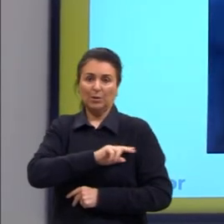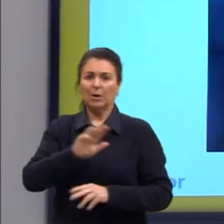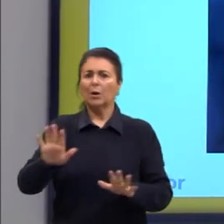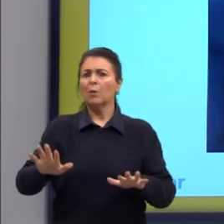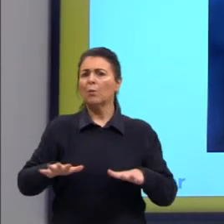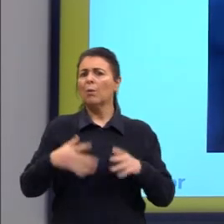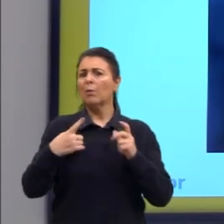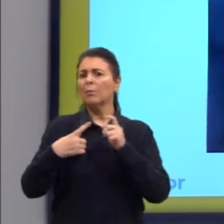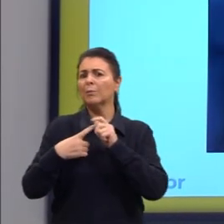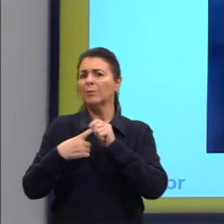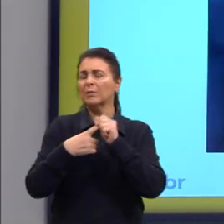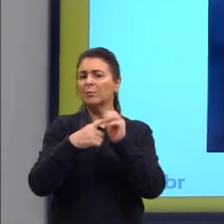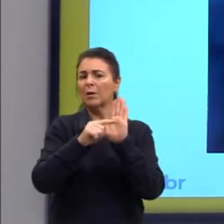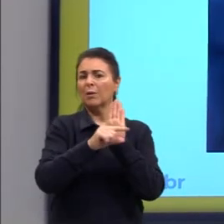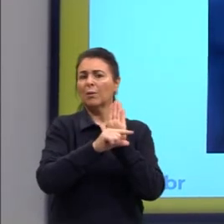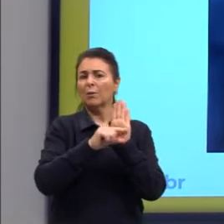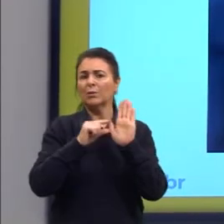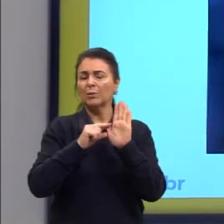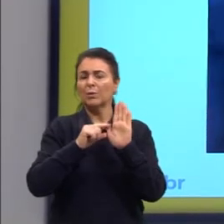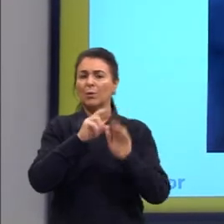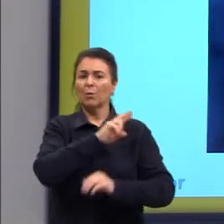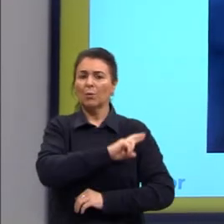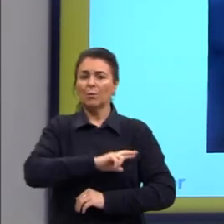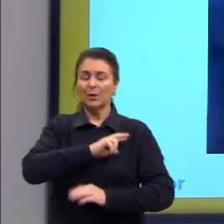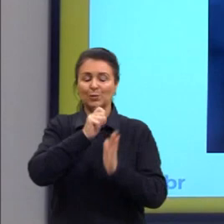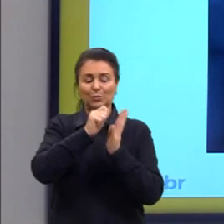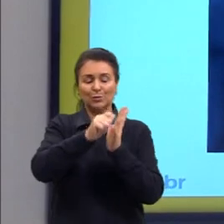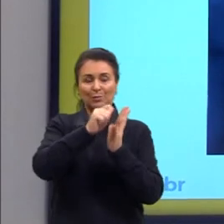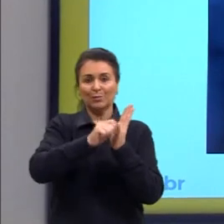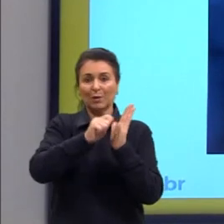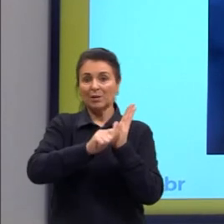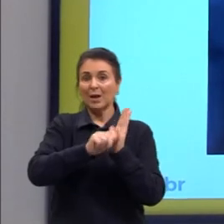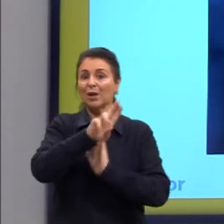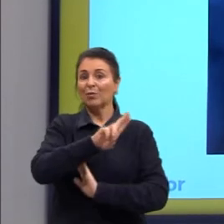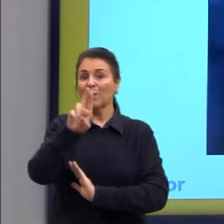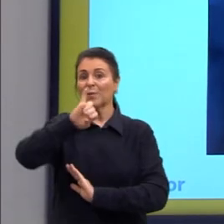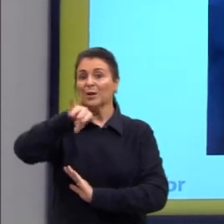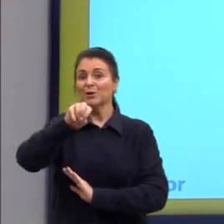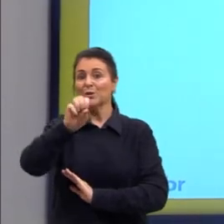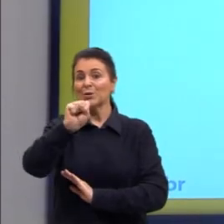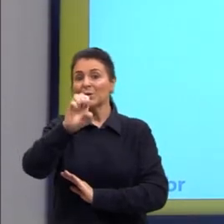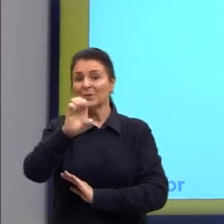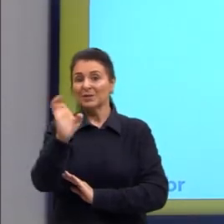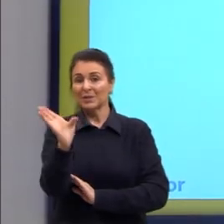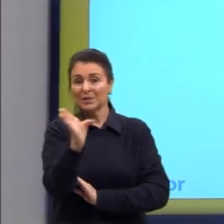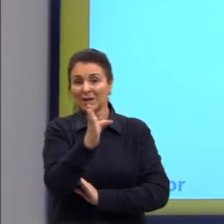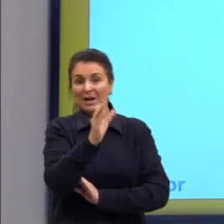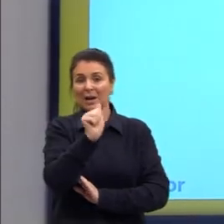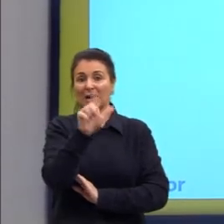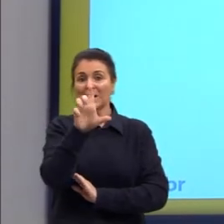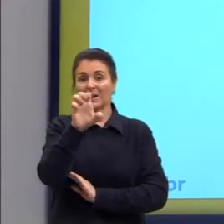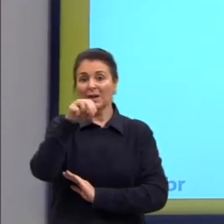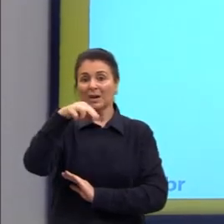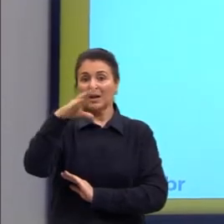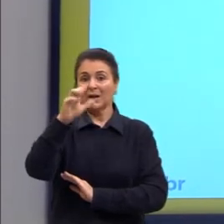principal autor romântico de prosa é José de Alencar a resposta características então